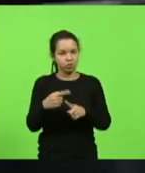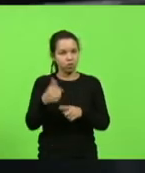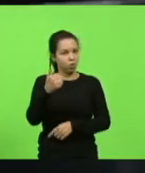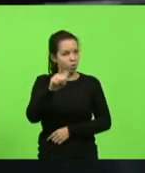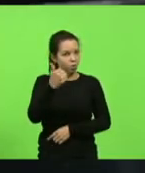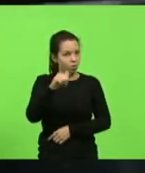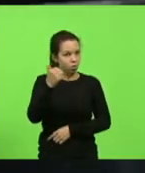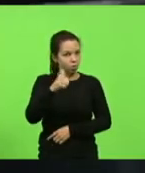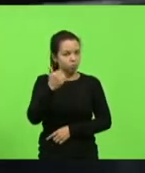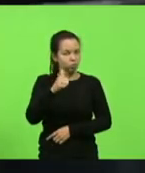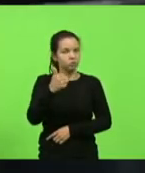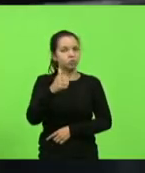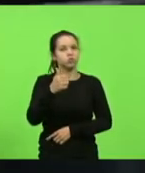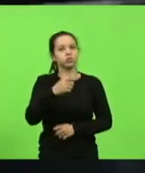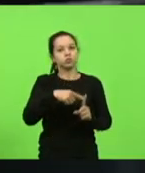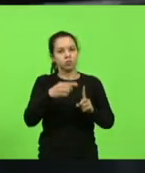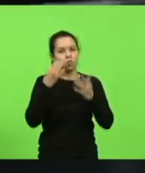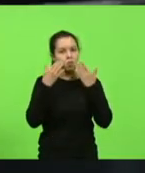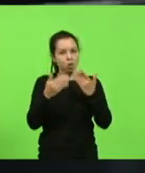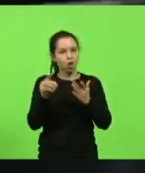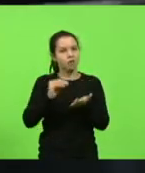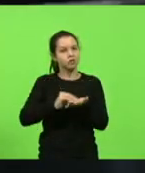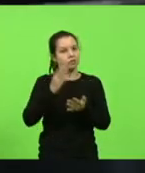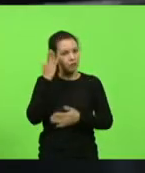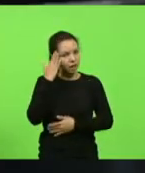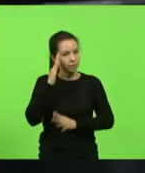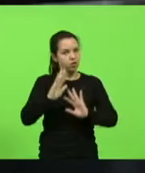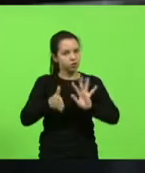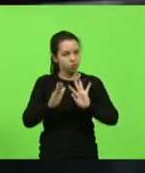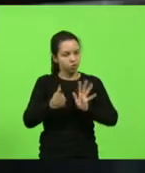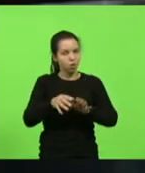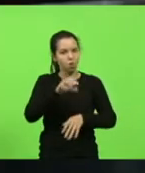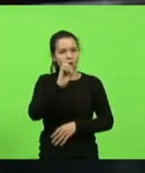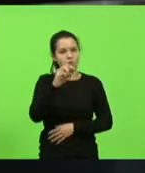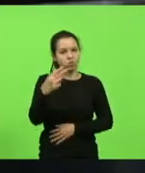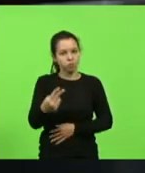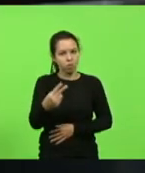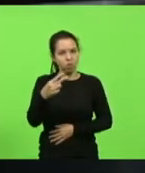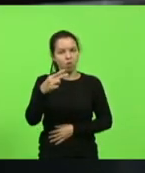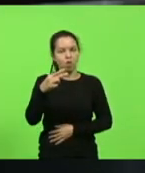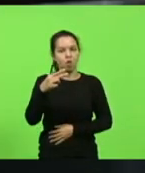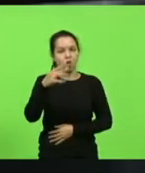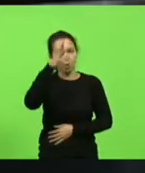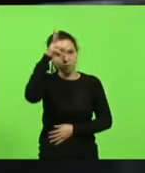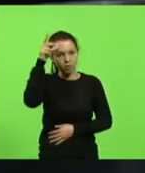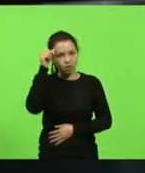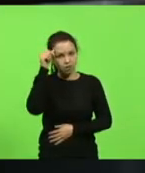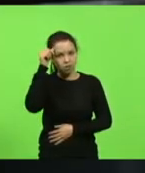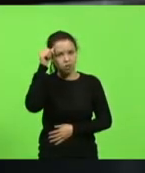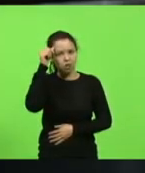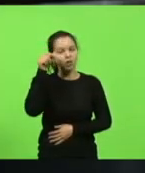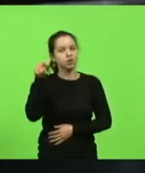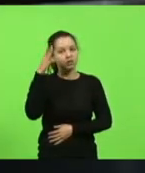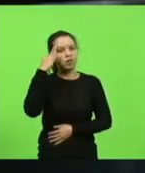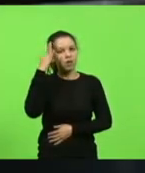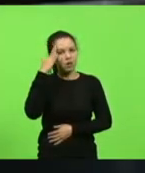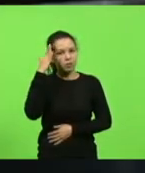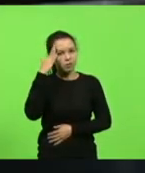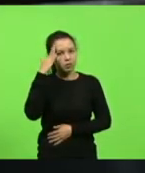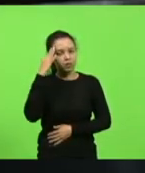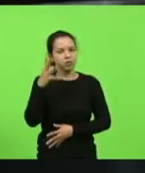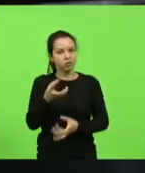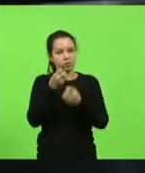sabia que o oxigênio em Manaus estava acabando e se omitiu. Sob a sua gestão, o governo brasileiro rejeitou a proposta